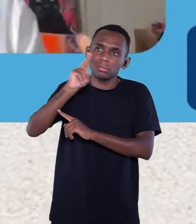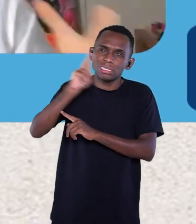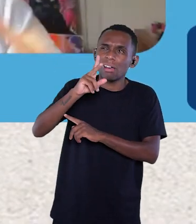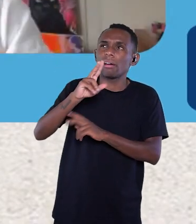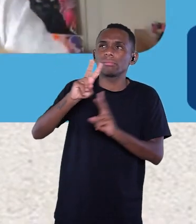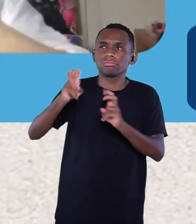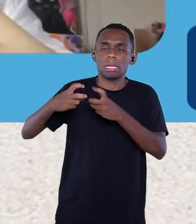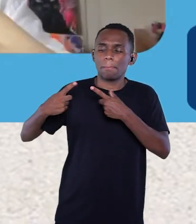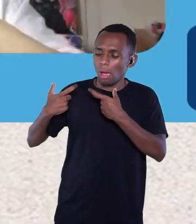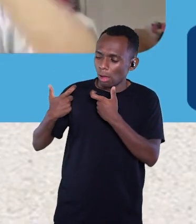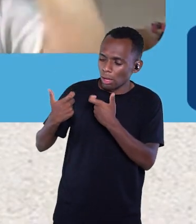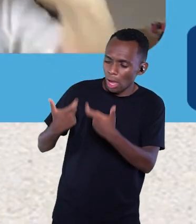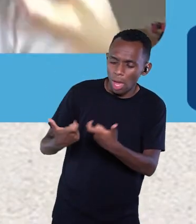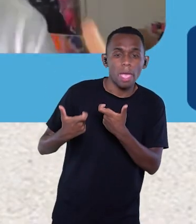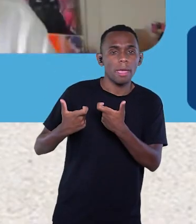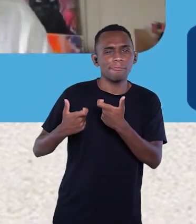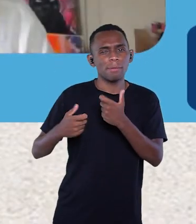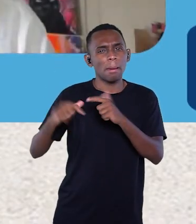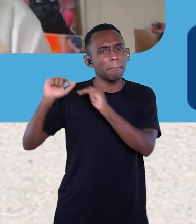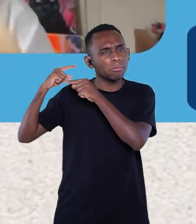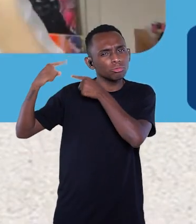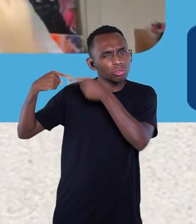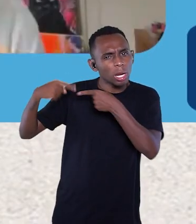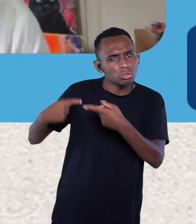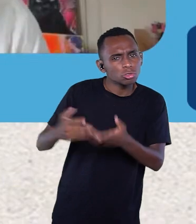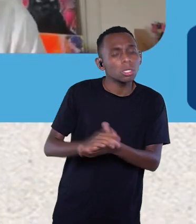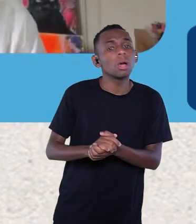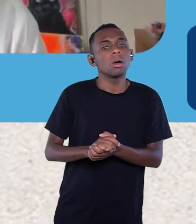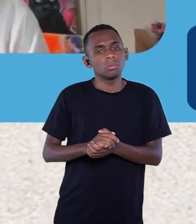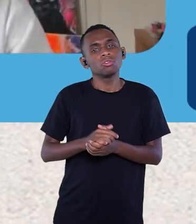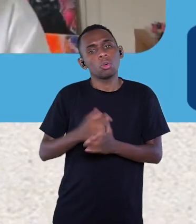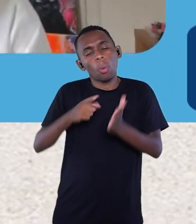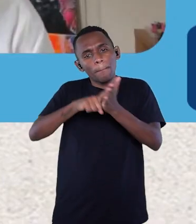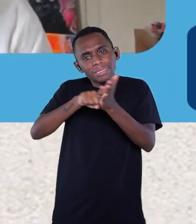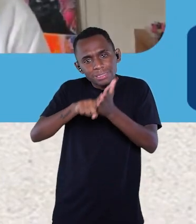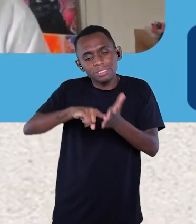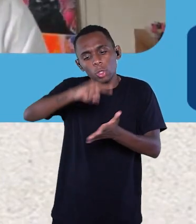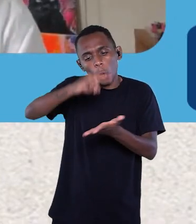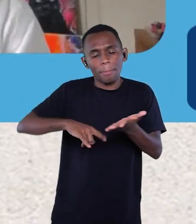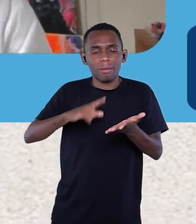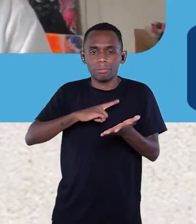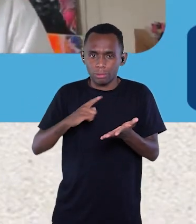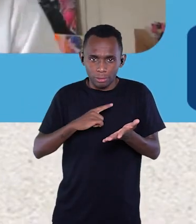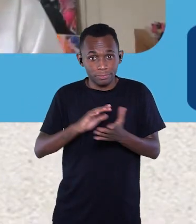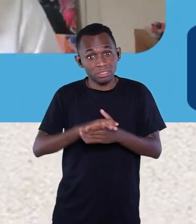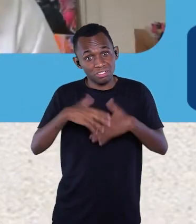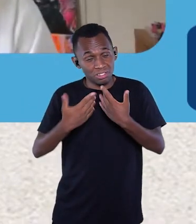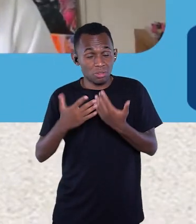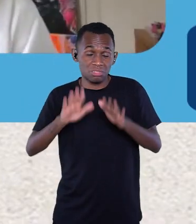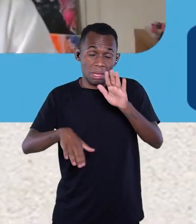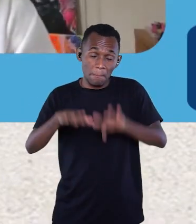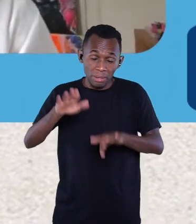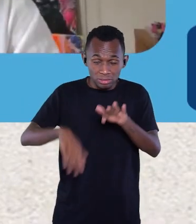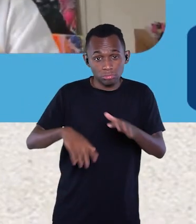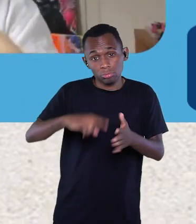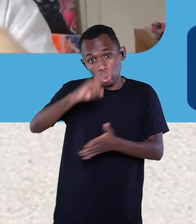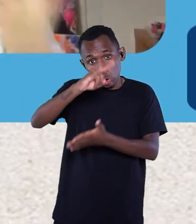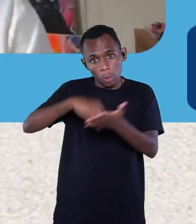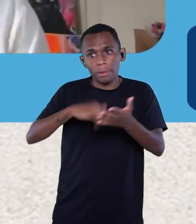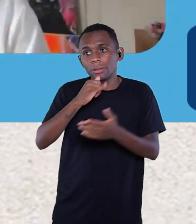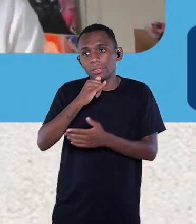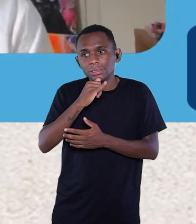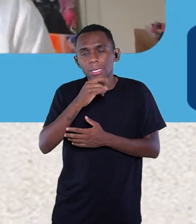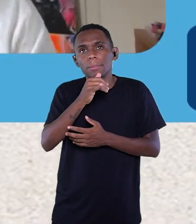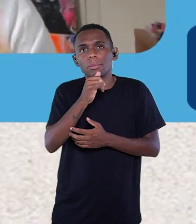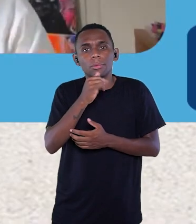assim, das guerras, ou história tradicional, né? O tipo de fonte que a gente tem, de documentação e tal. Porque às vezes a documentação, por